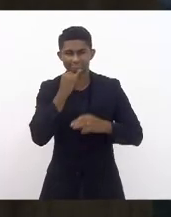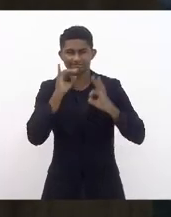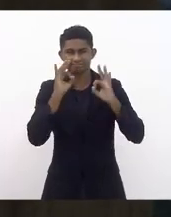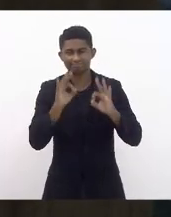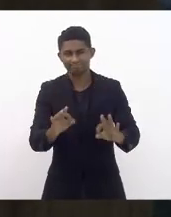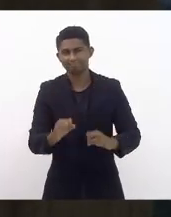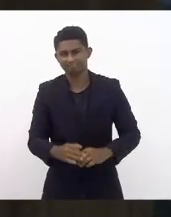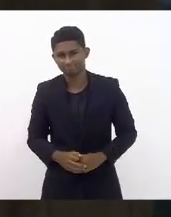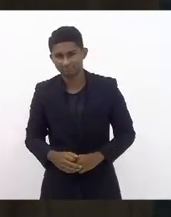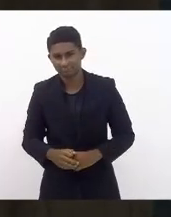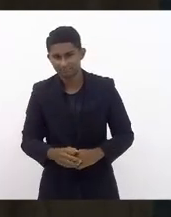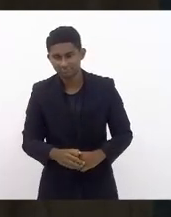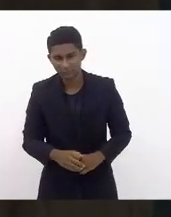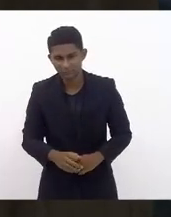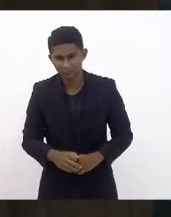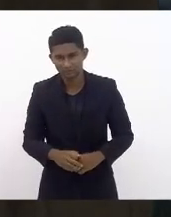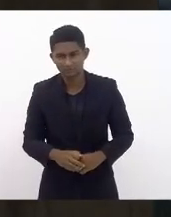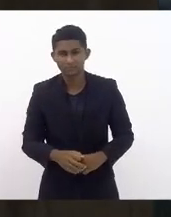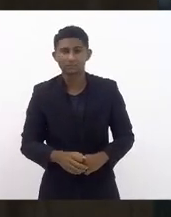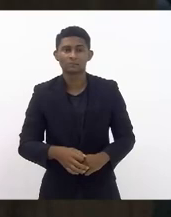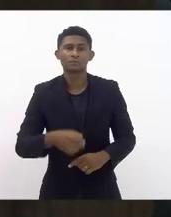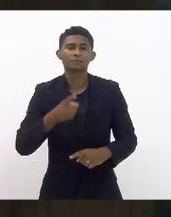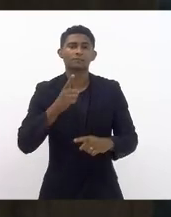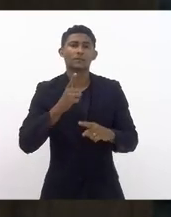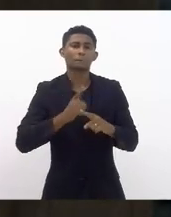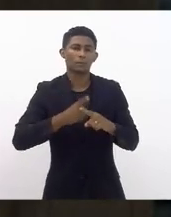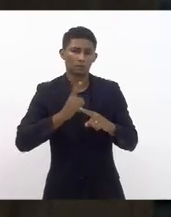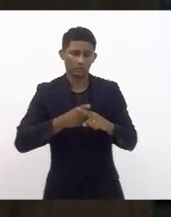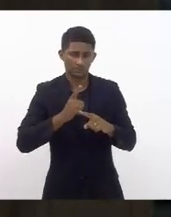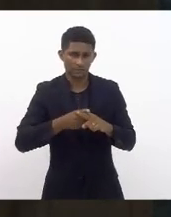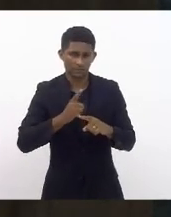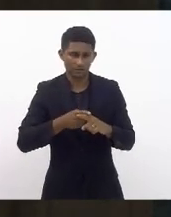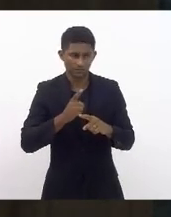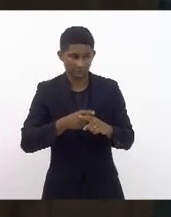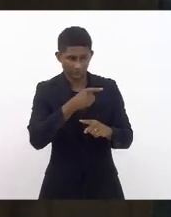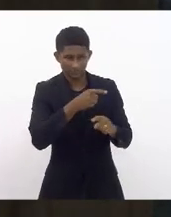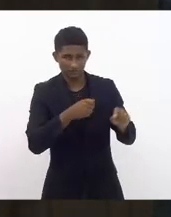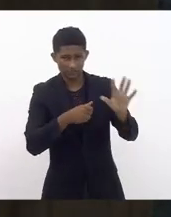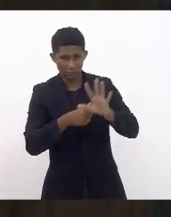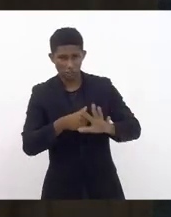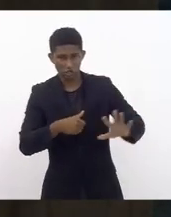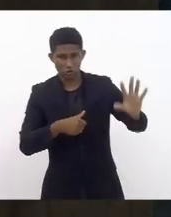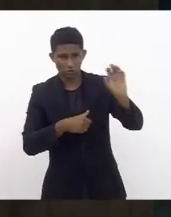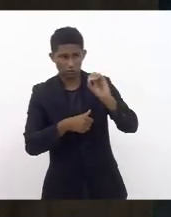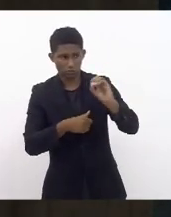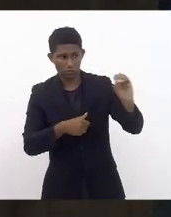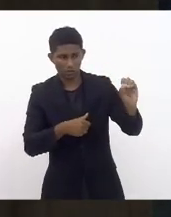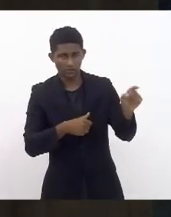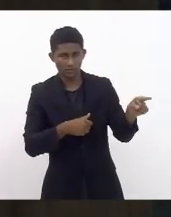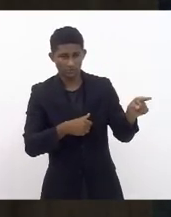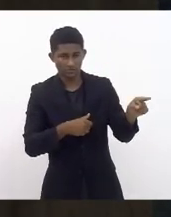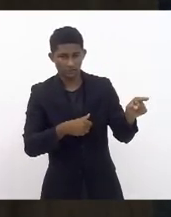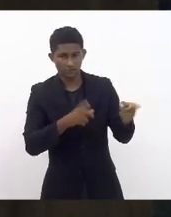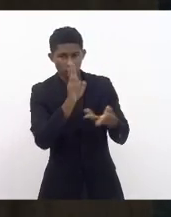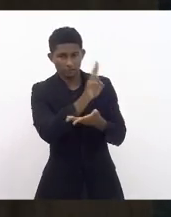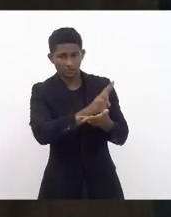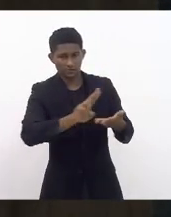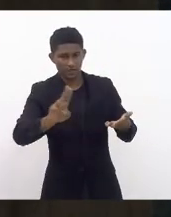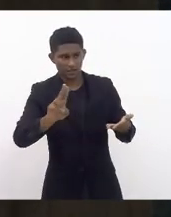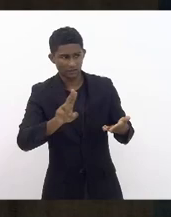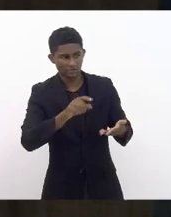porque, o campus da Zona Oeste deixará de ter uma